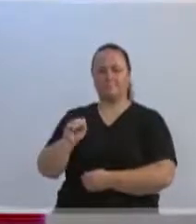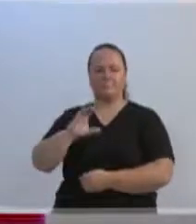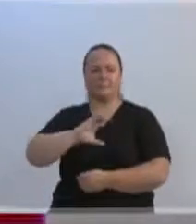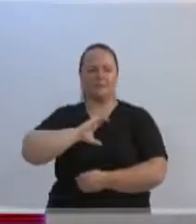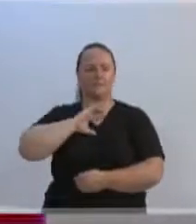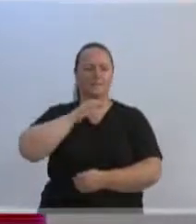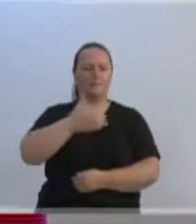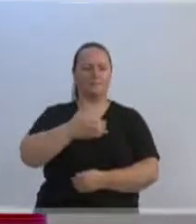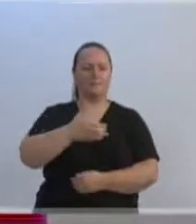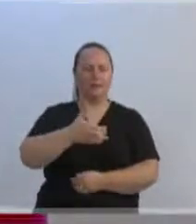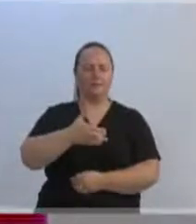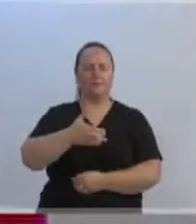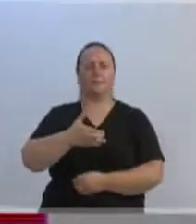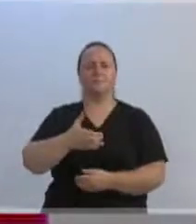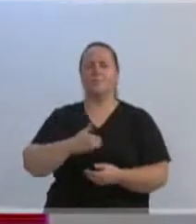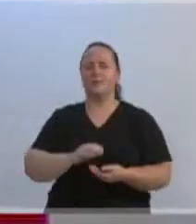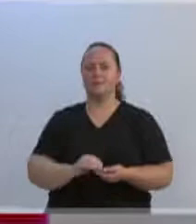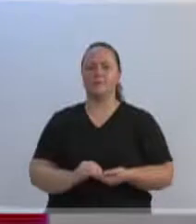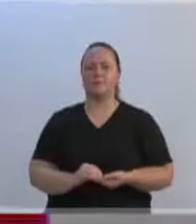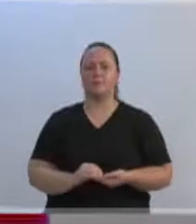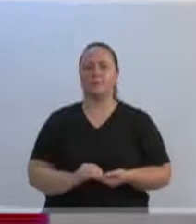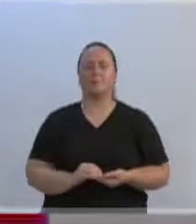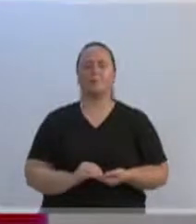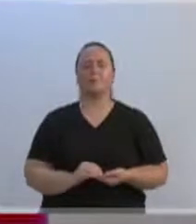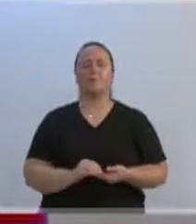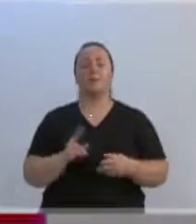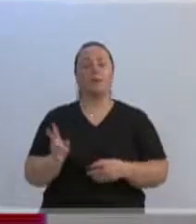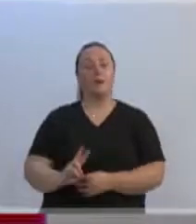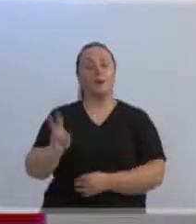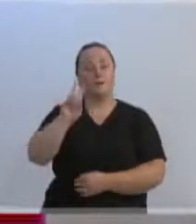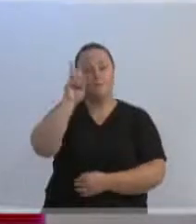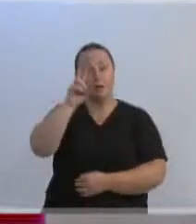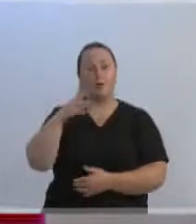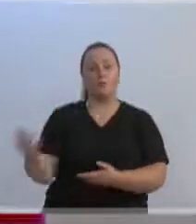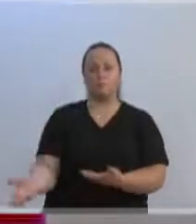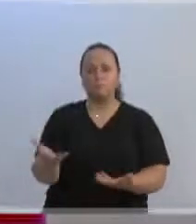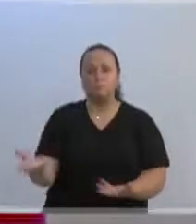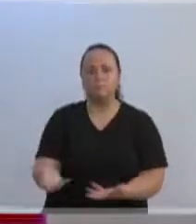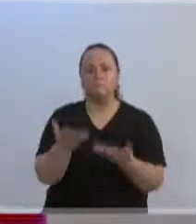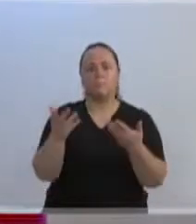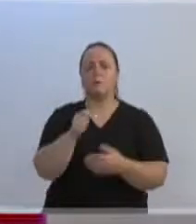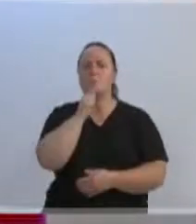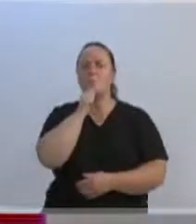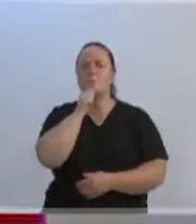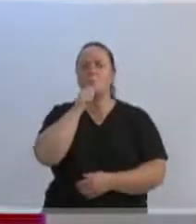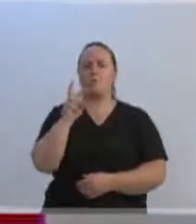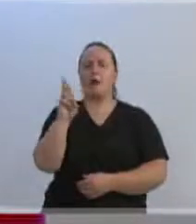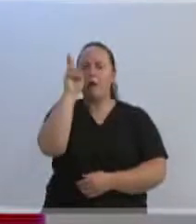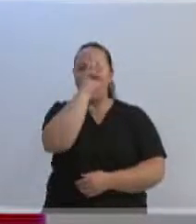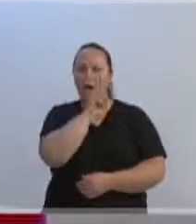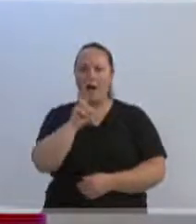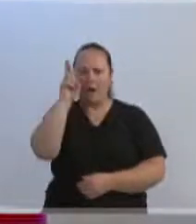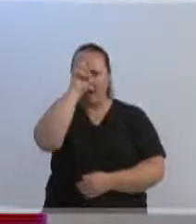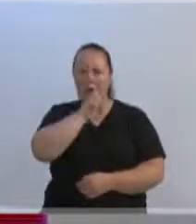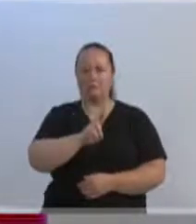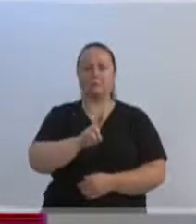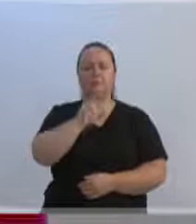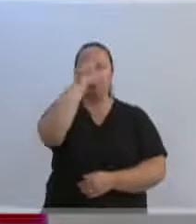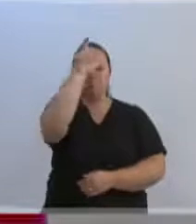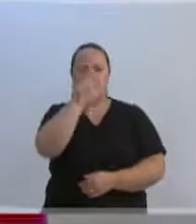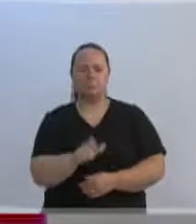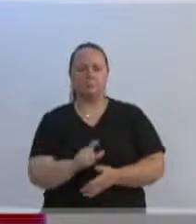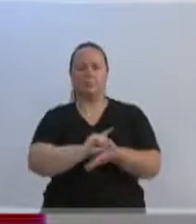fundamentais valorizando cada indivíduo sem distinção de raça identidade de